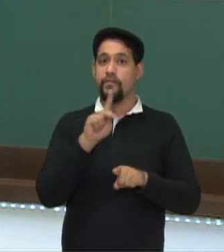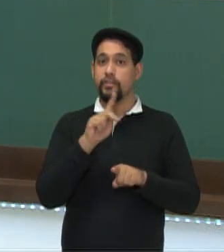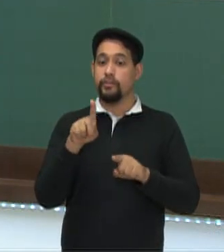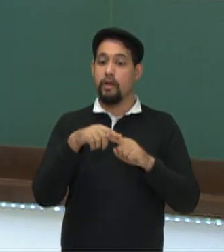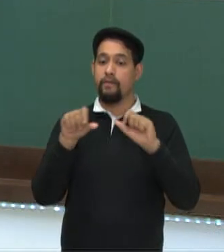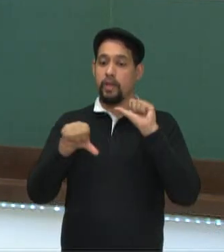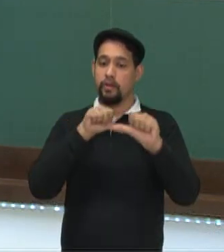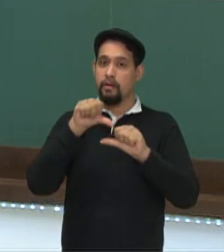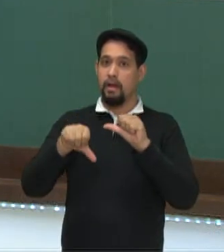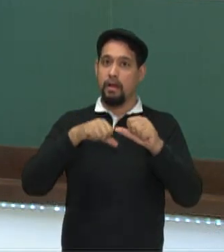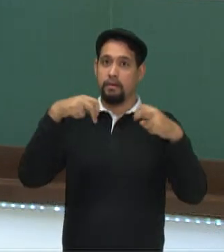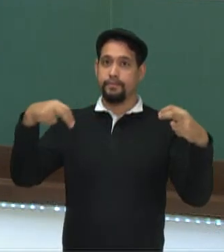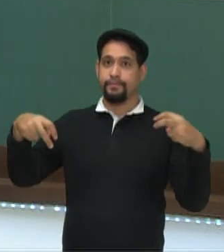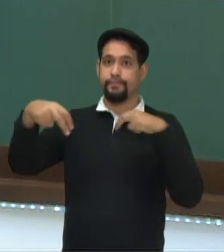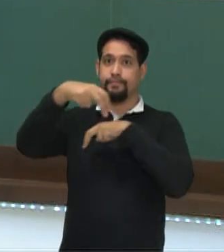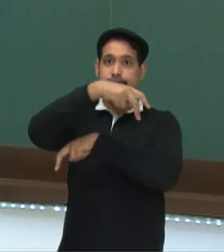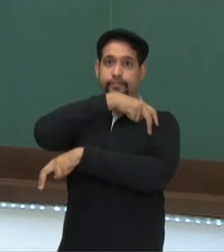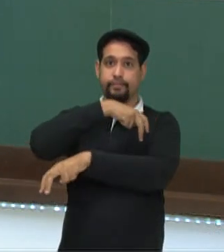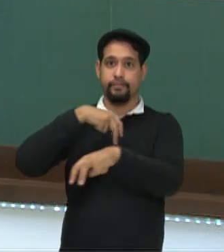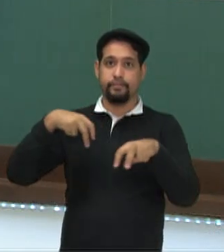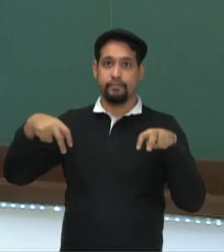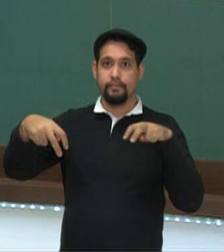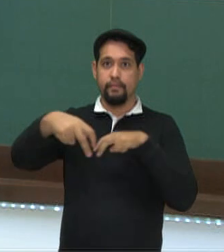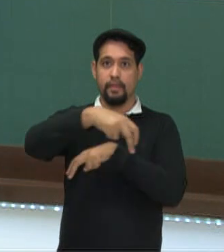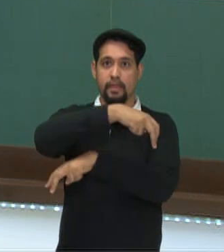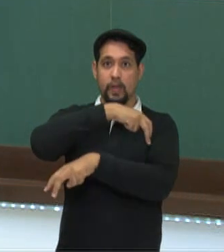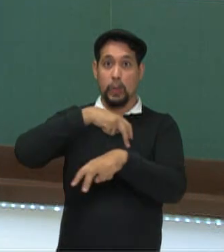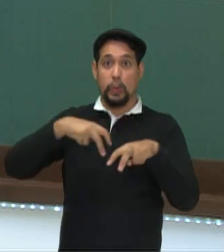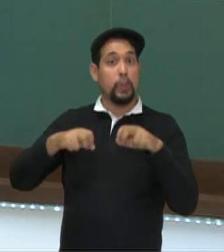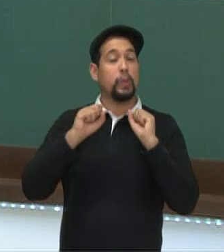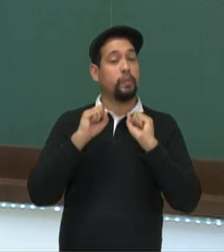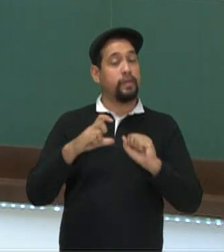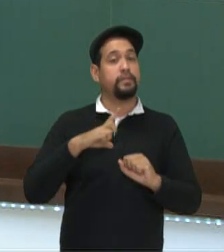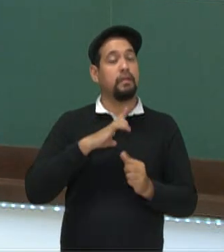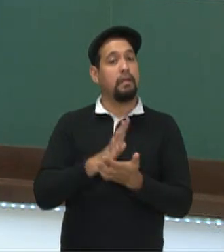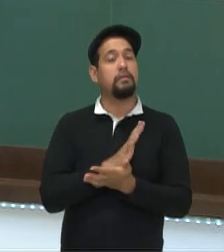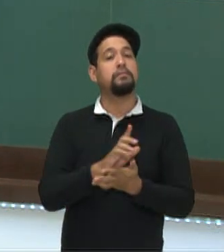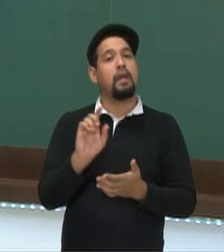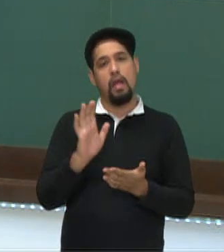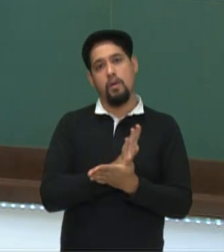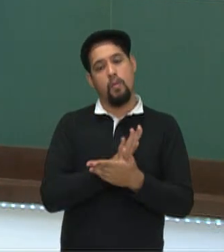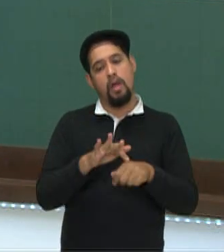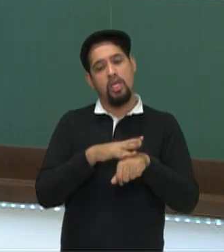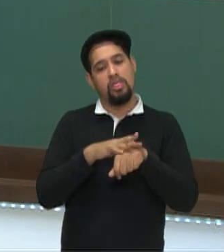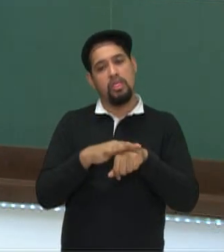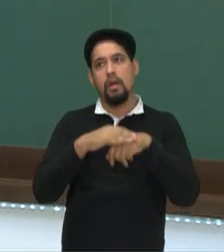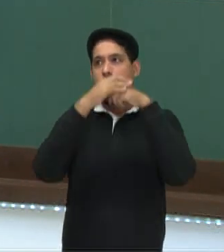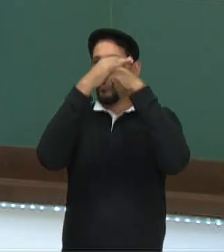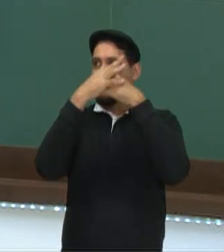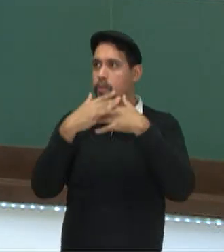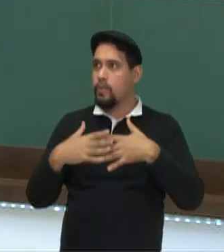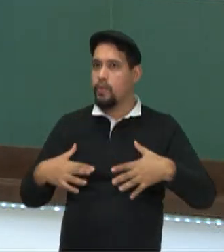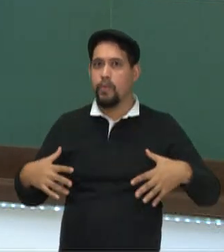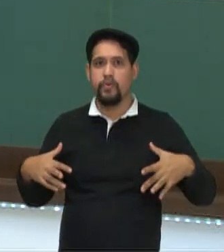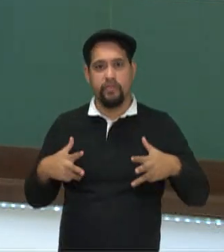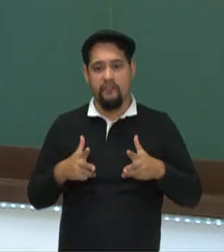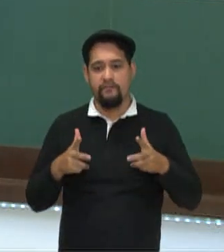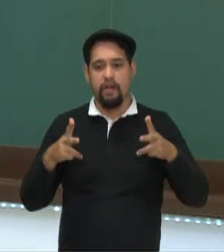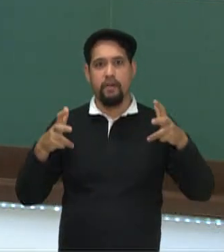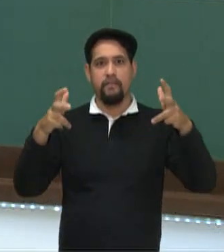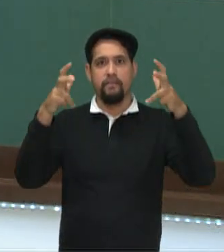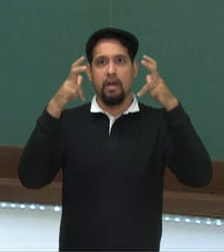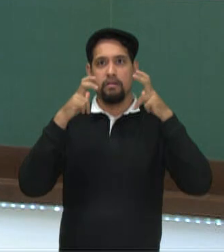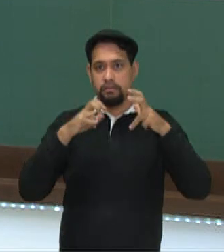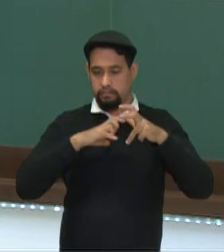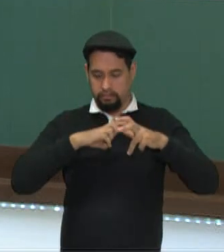esse estúdio gravar, então pode ser que eu tenha algum vírus aqui entubado em